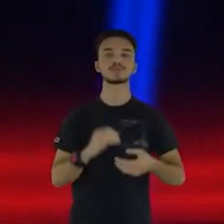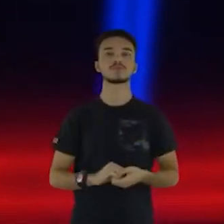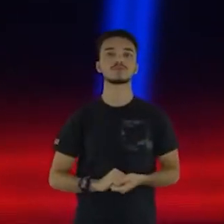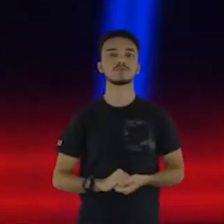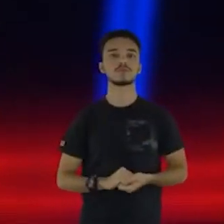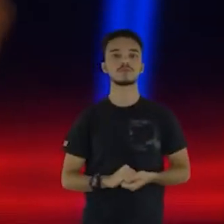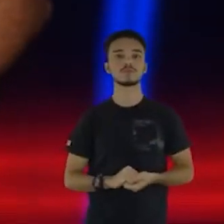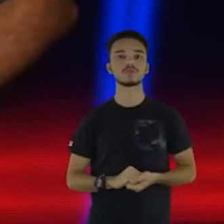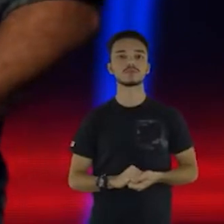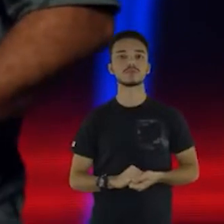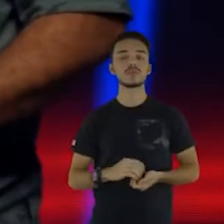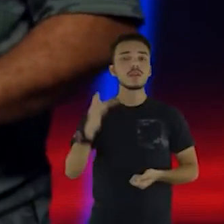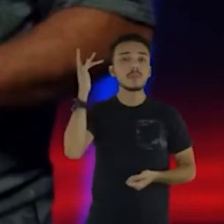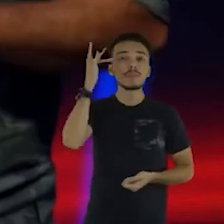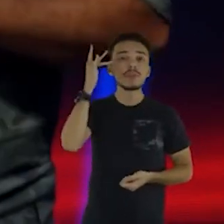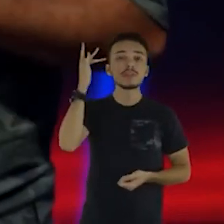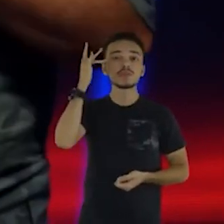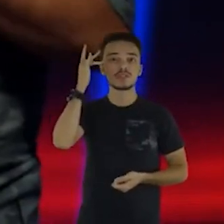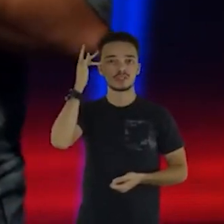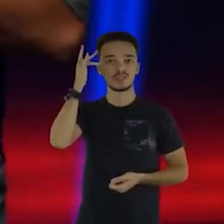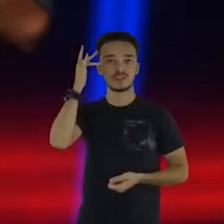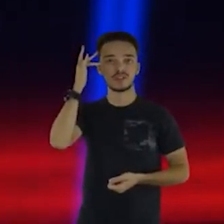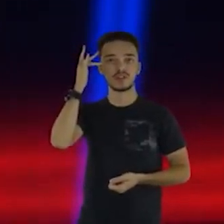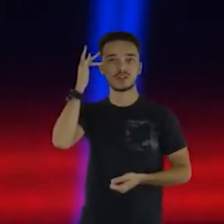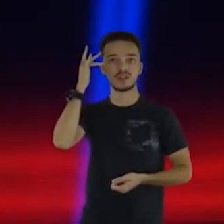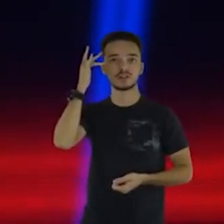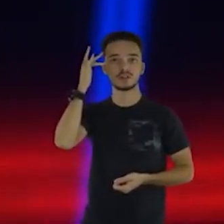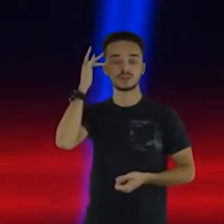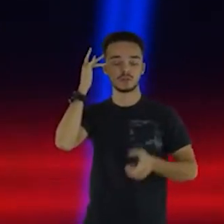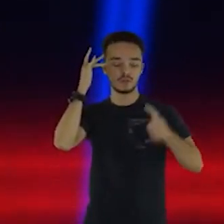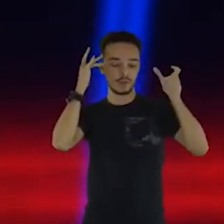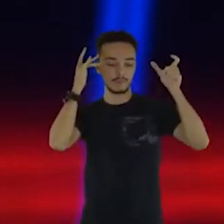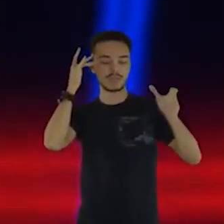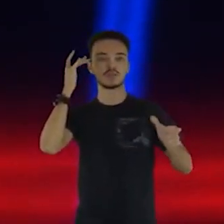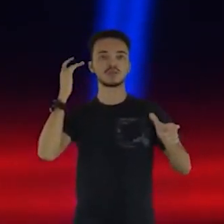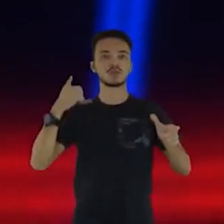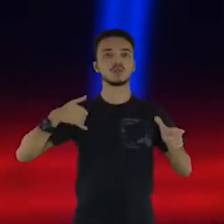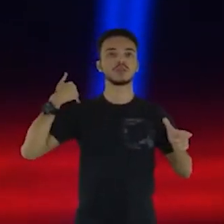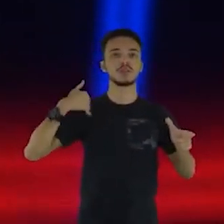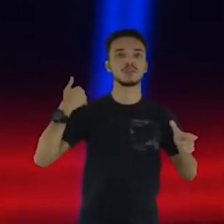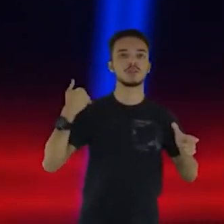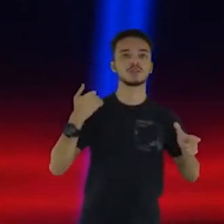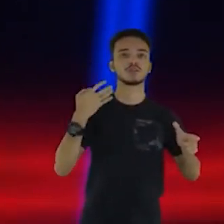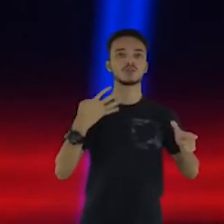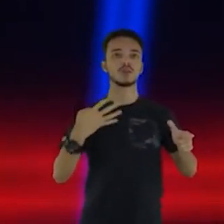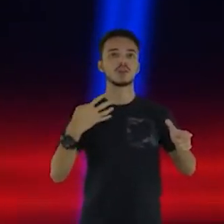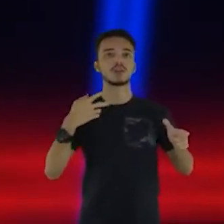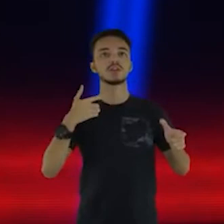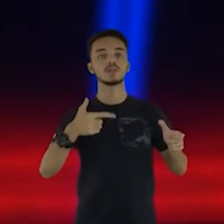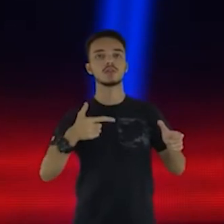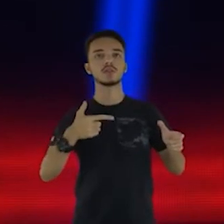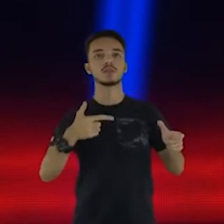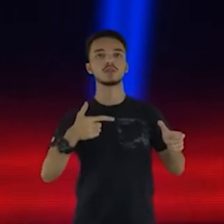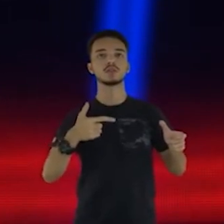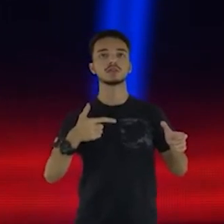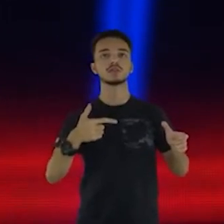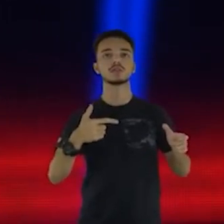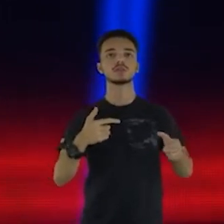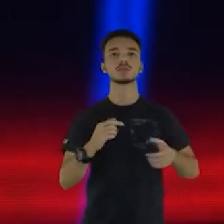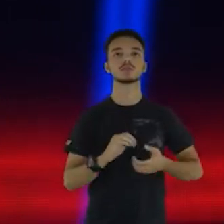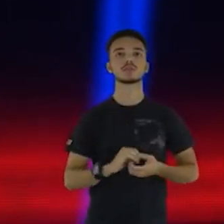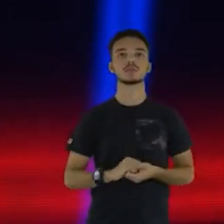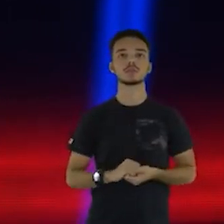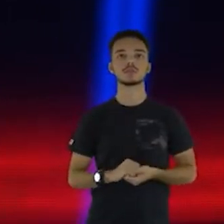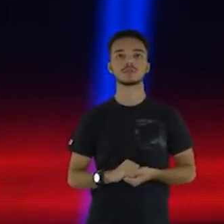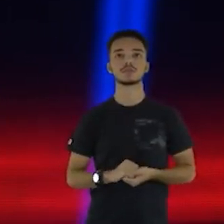E maturidade para alguém de 42 anos, quem tem mais de 40 anos aqui? Deixa eu ver. Tem três